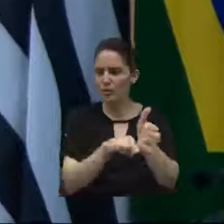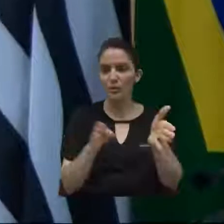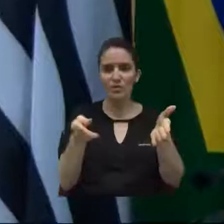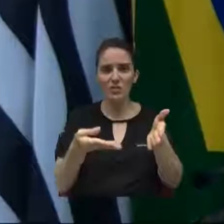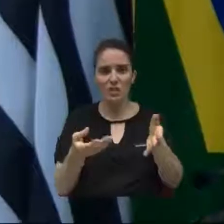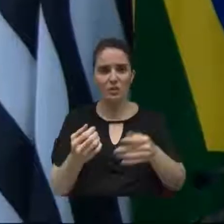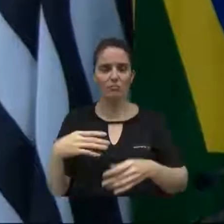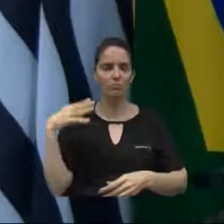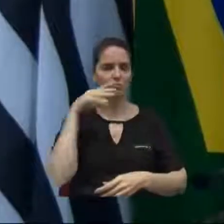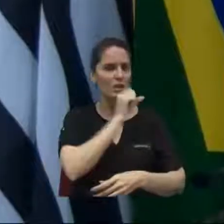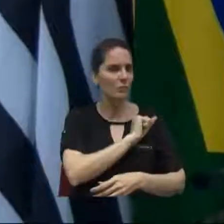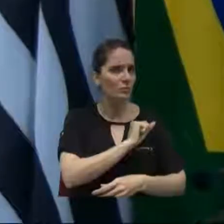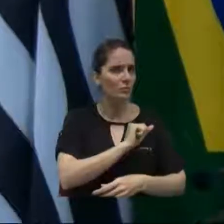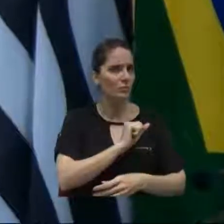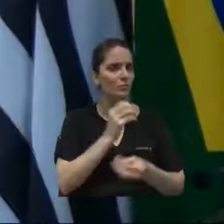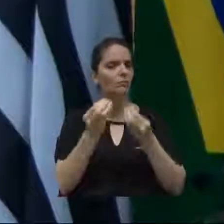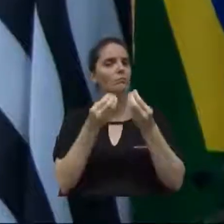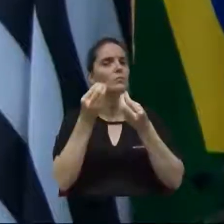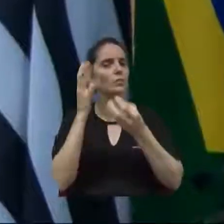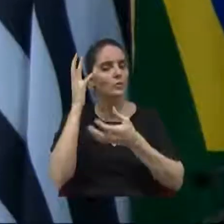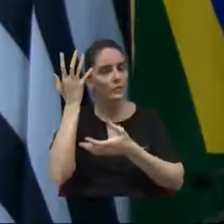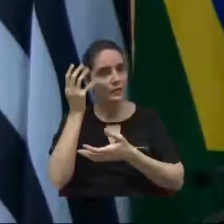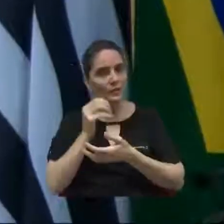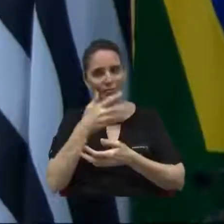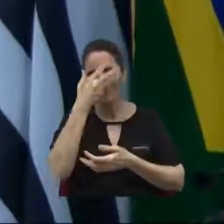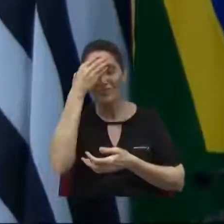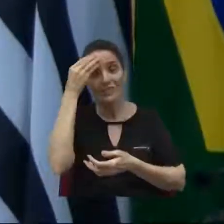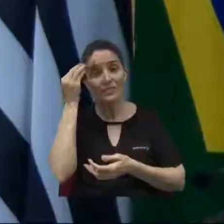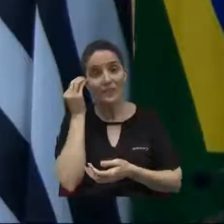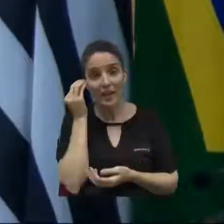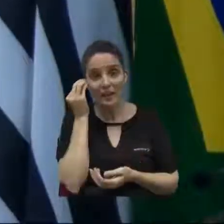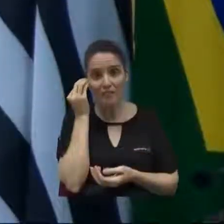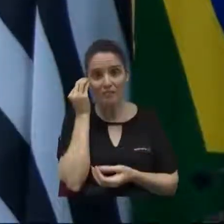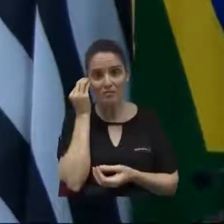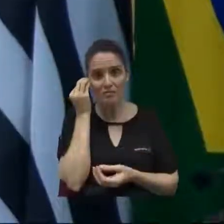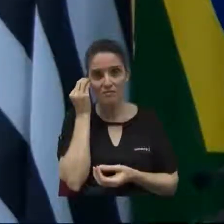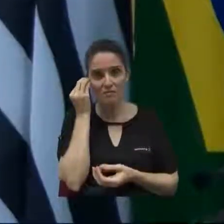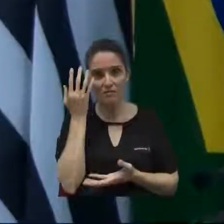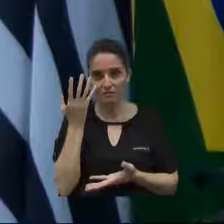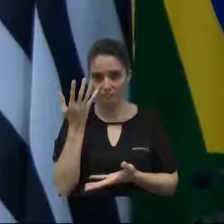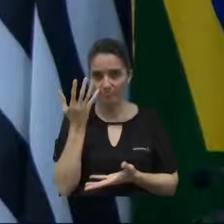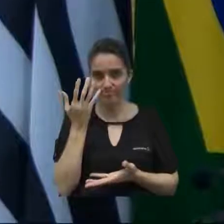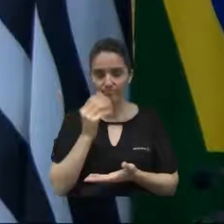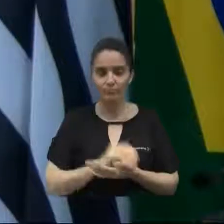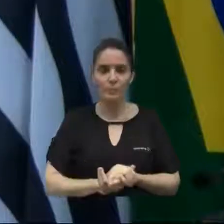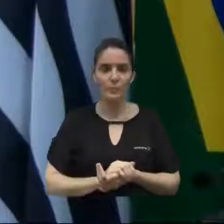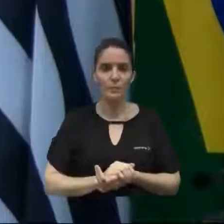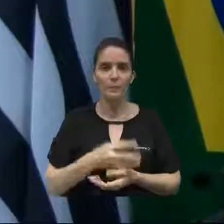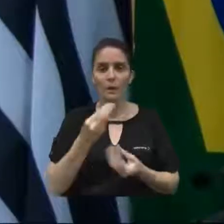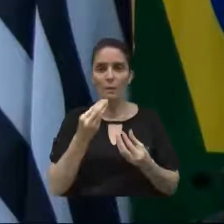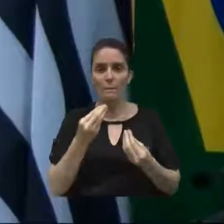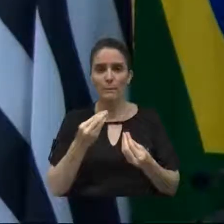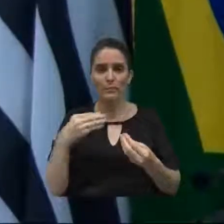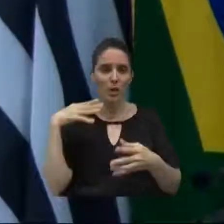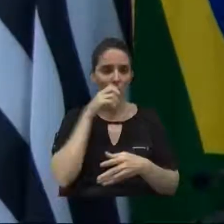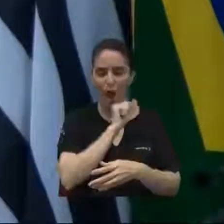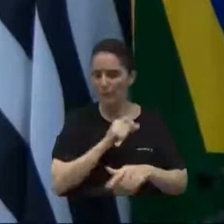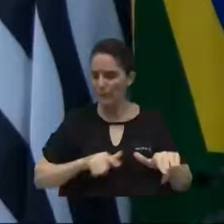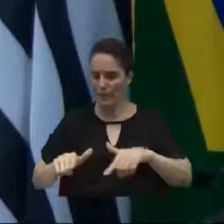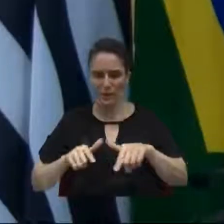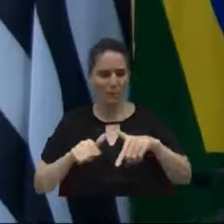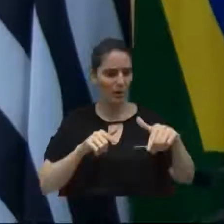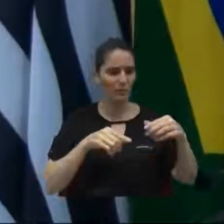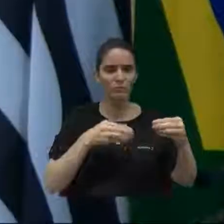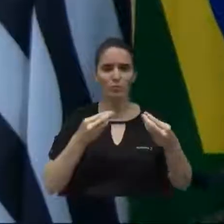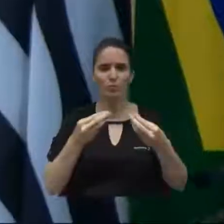que acontece? A gente às vezes esquece. Não é nem negligência da mãe, é a correria do dia a dia das